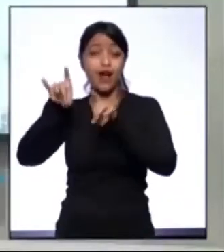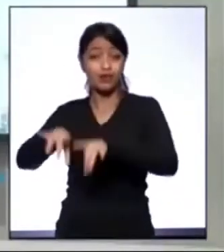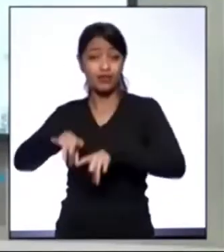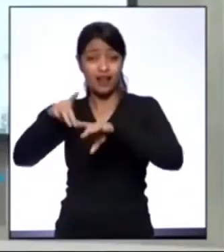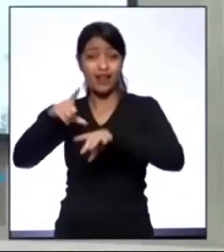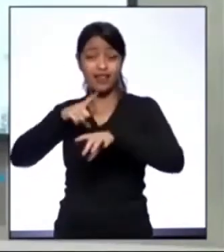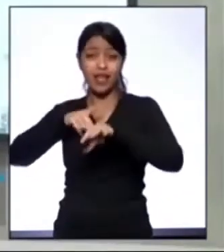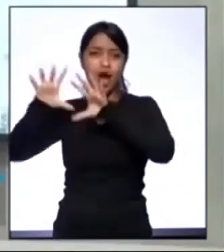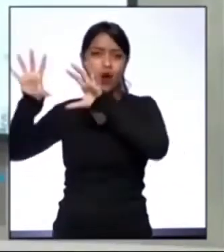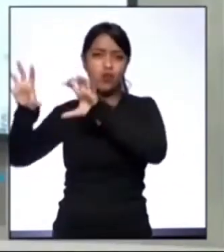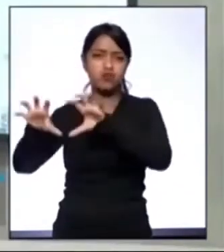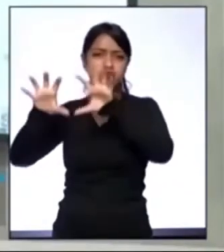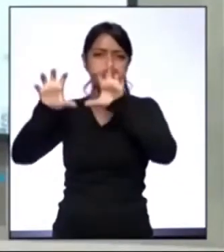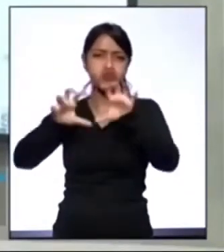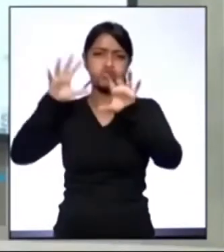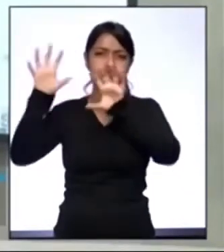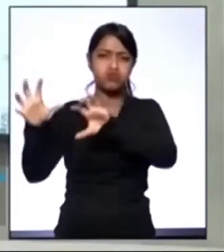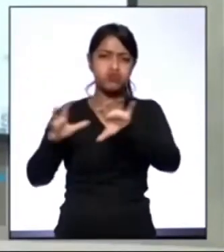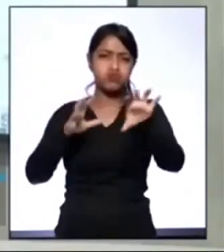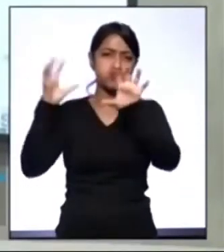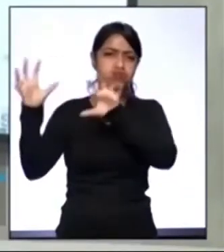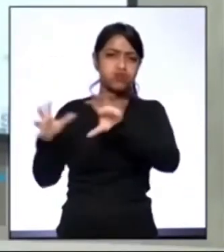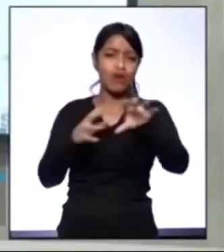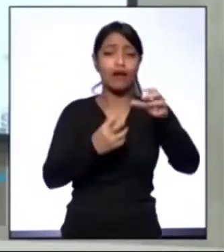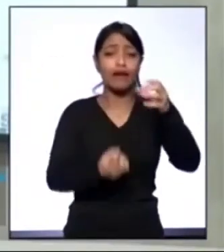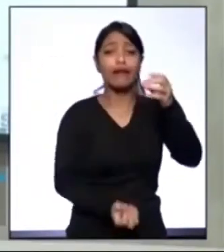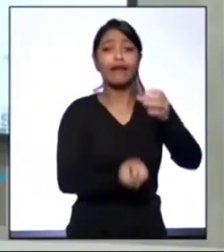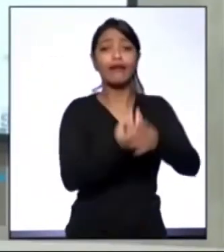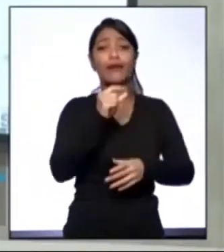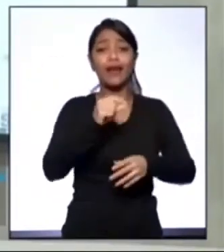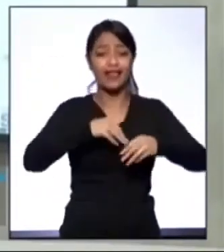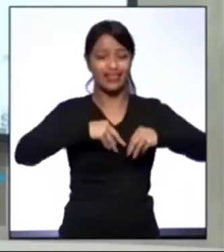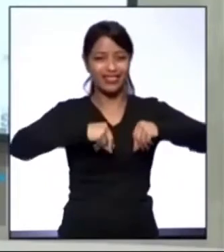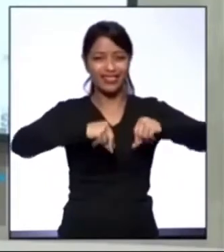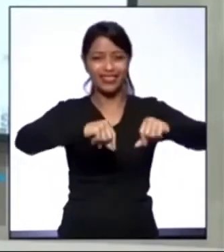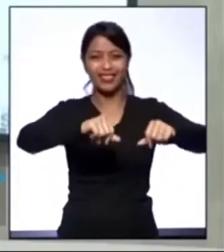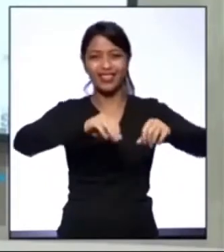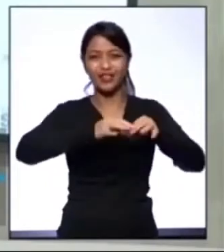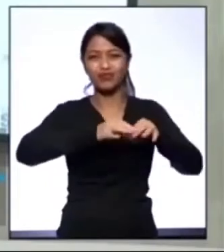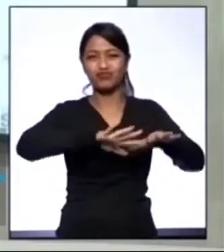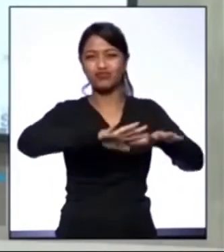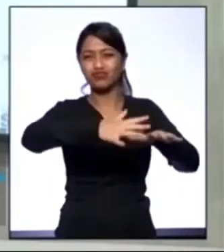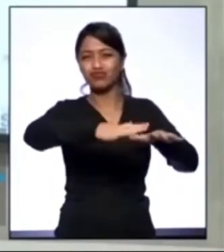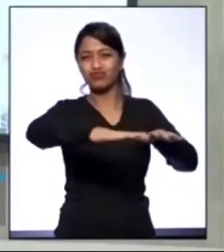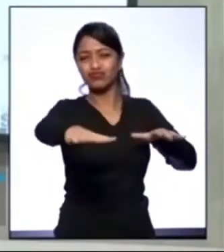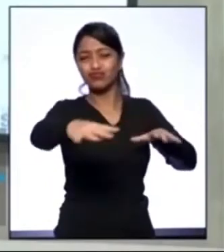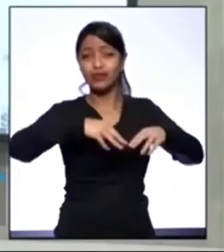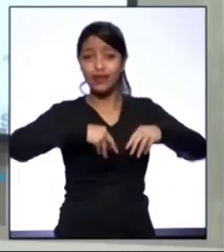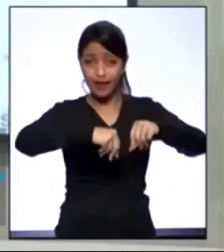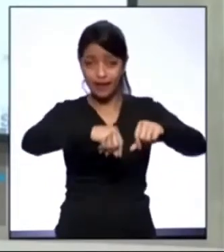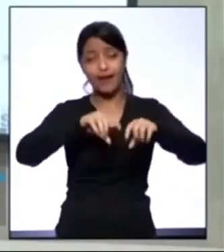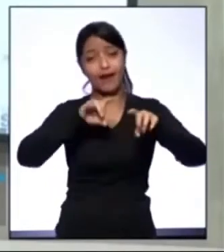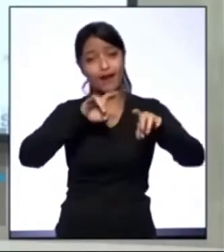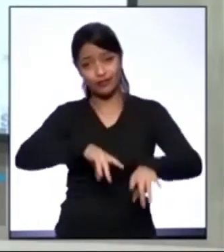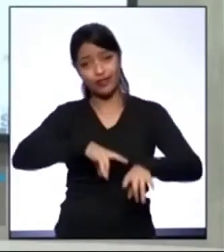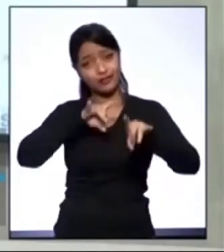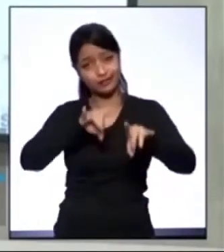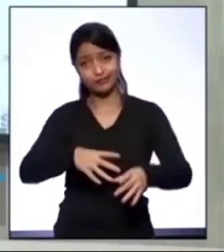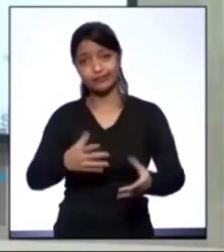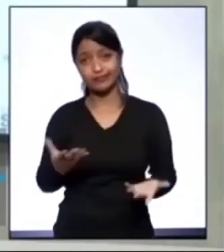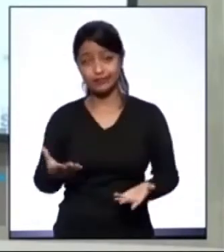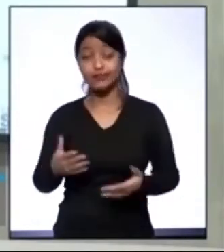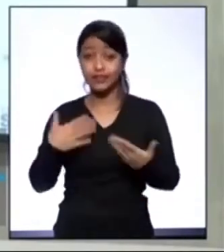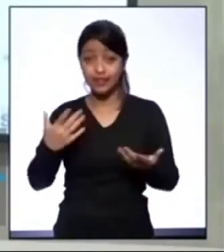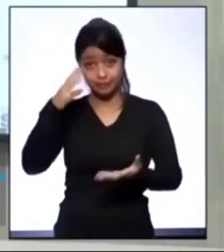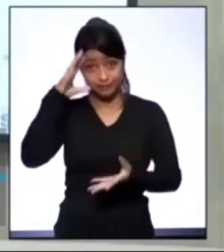Austrália, traz o grande deserto australiano. Então, estou relacionando com vocês a interação das correntes